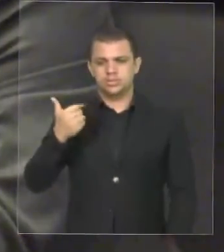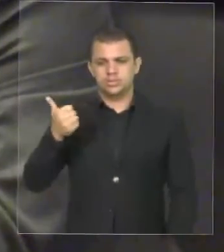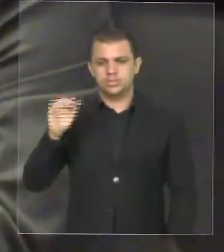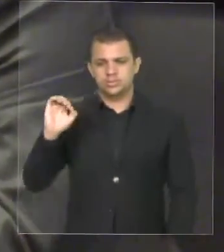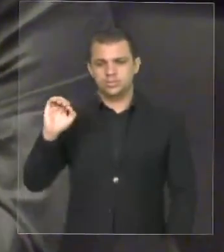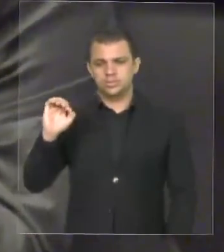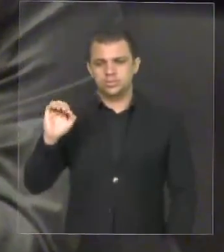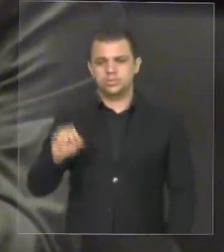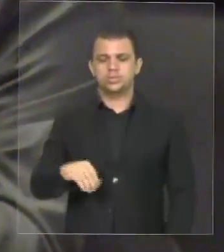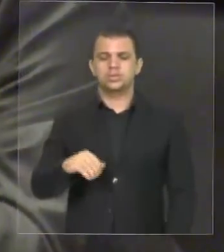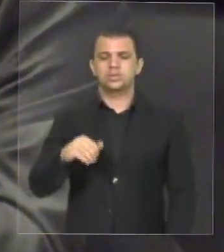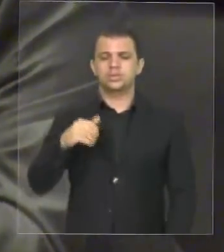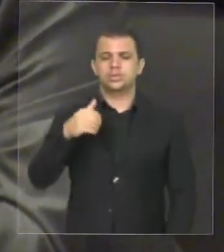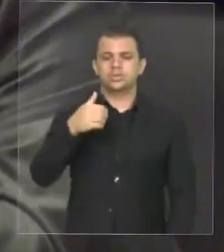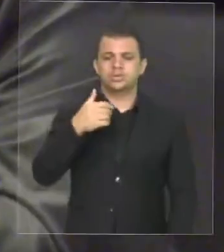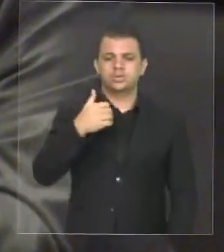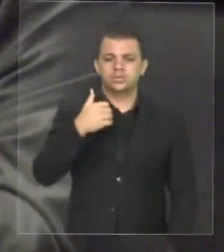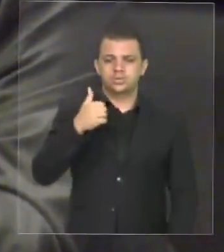210.19.22,